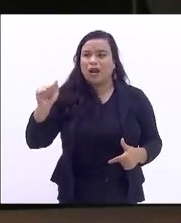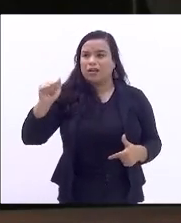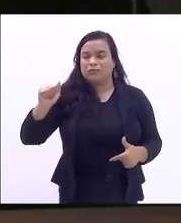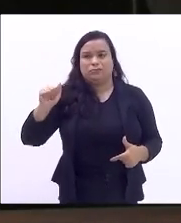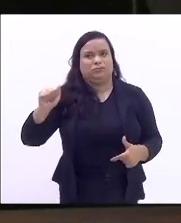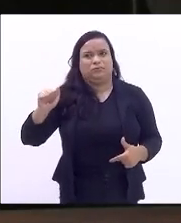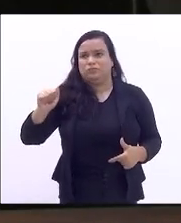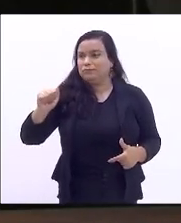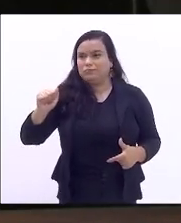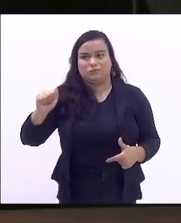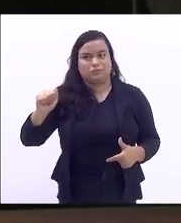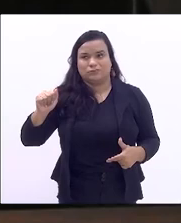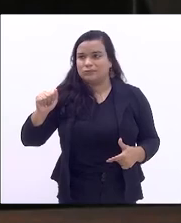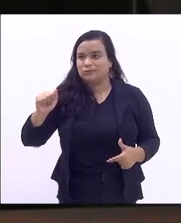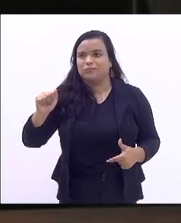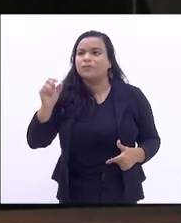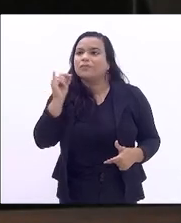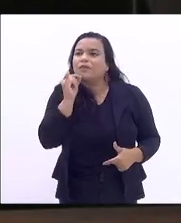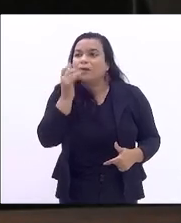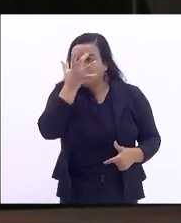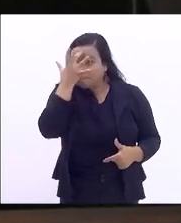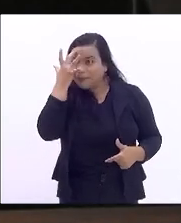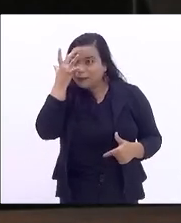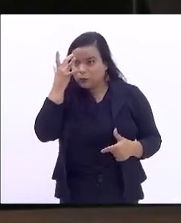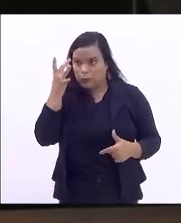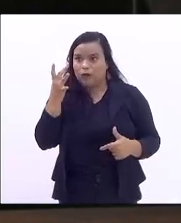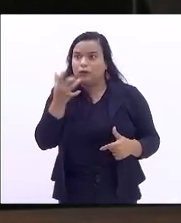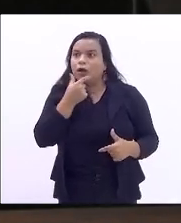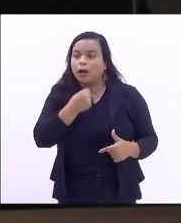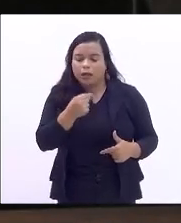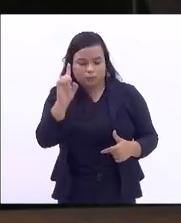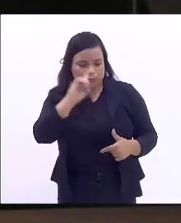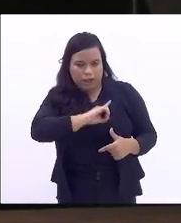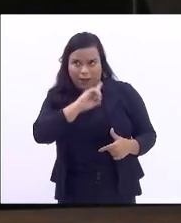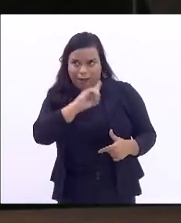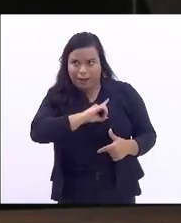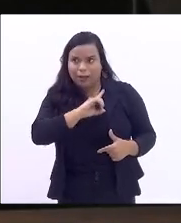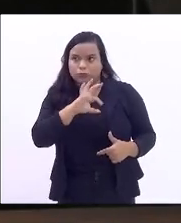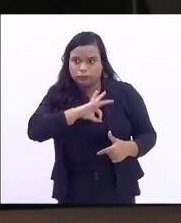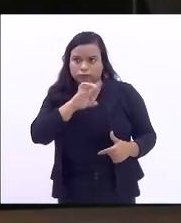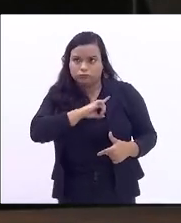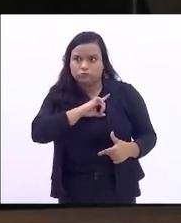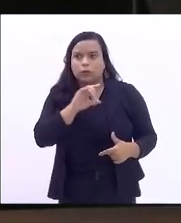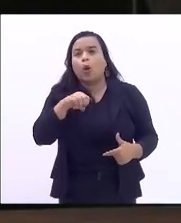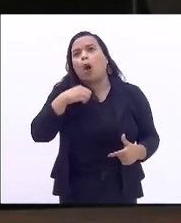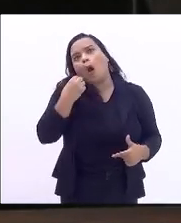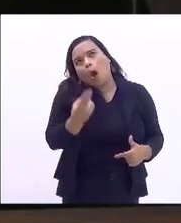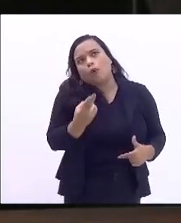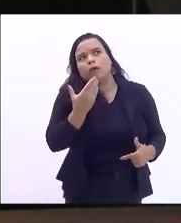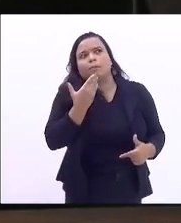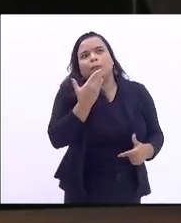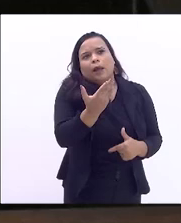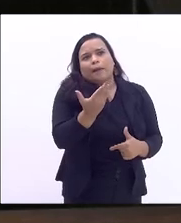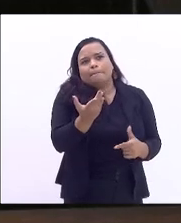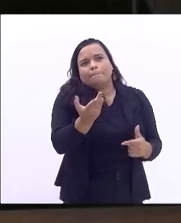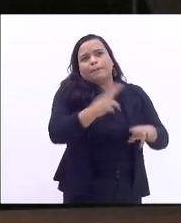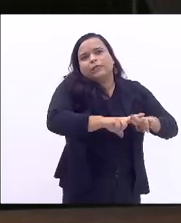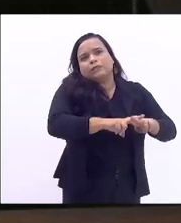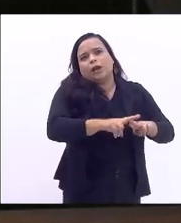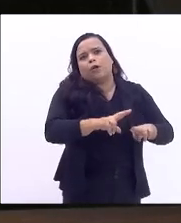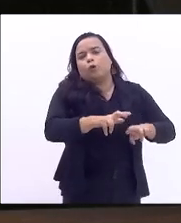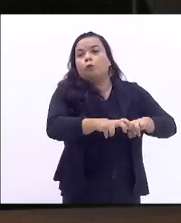o que o delegado Então a partir do reconhecimento pedir cima uma prisão